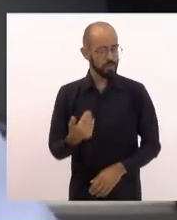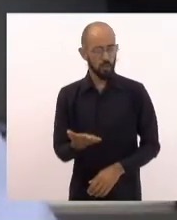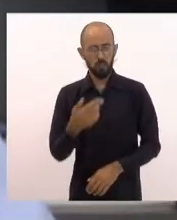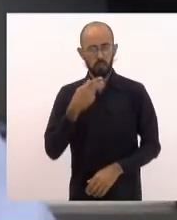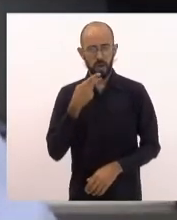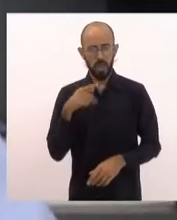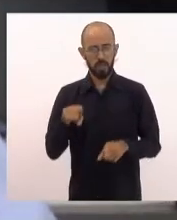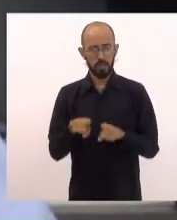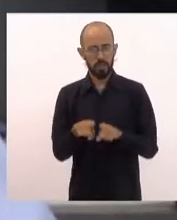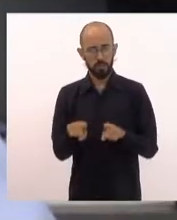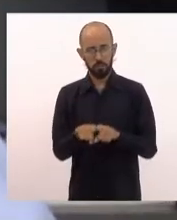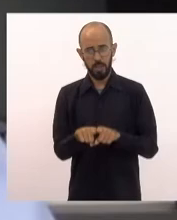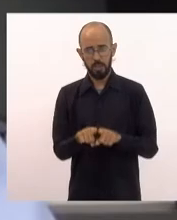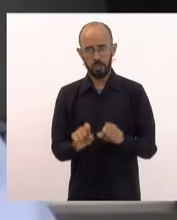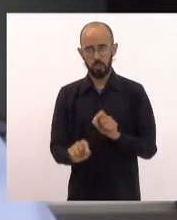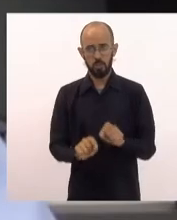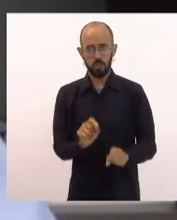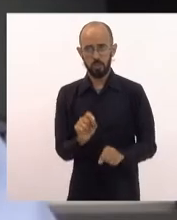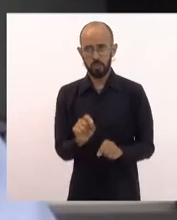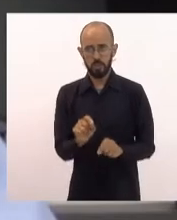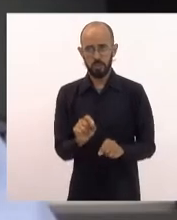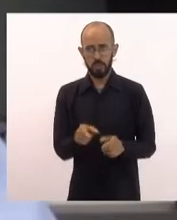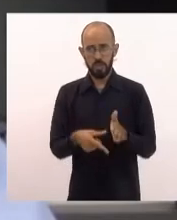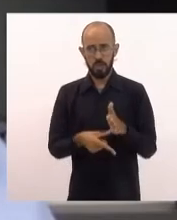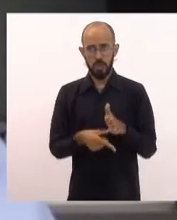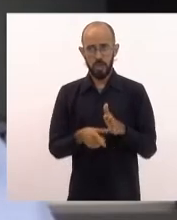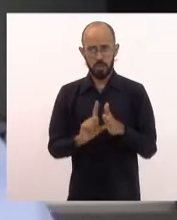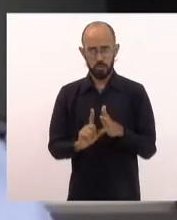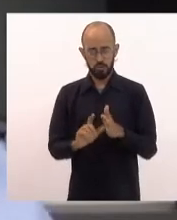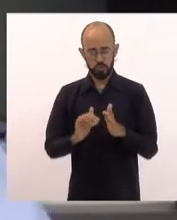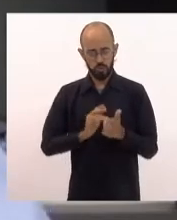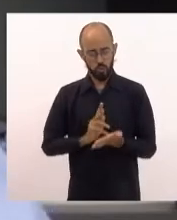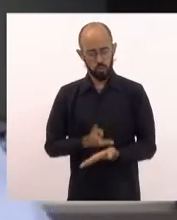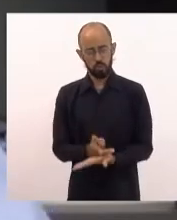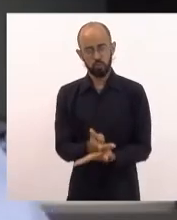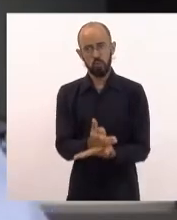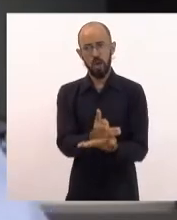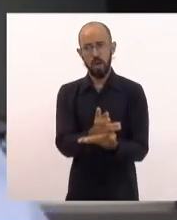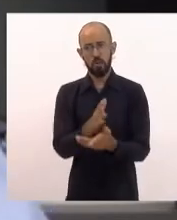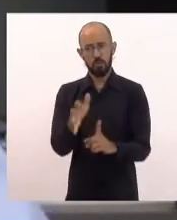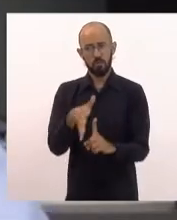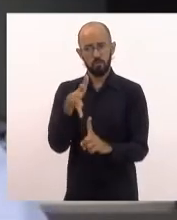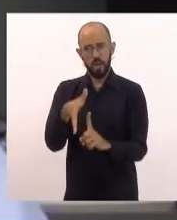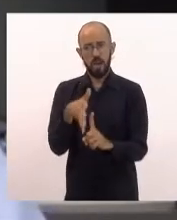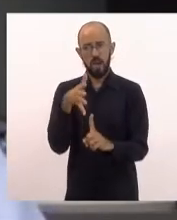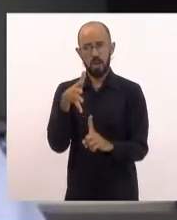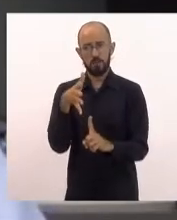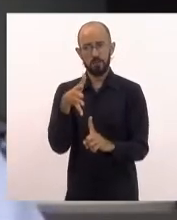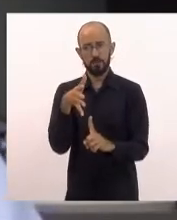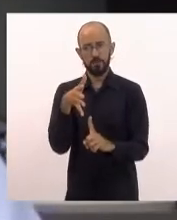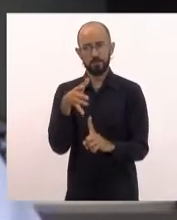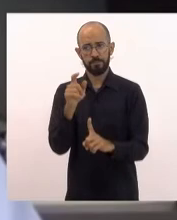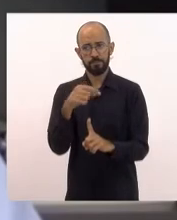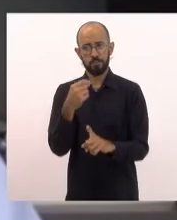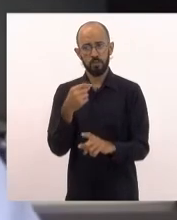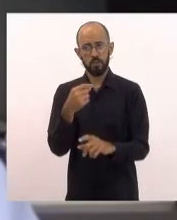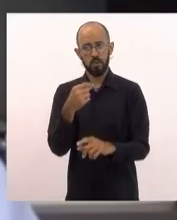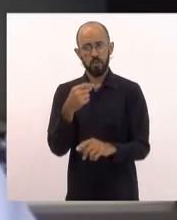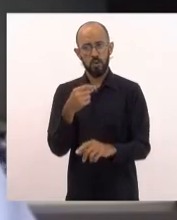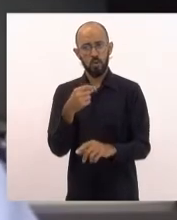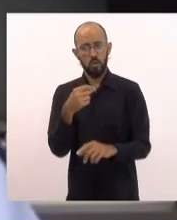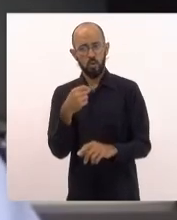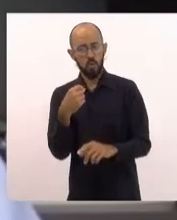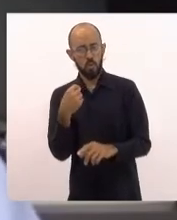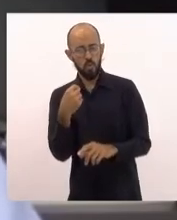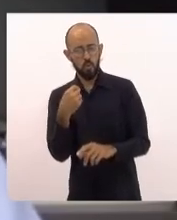Registrar também aqui, antes de prosseguir, né, com a minha fala, o nosso repúdio,